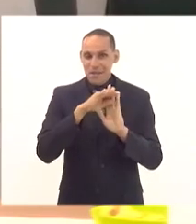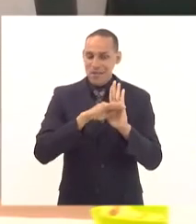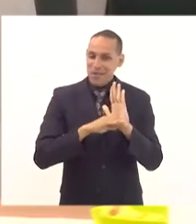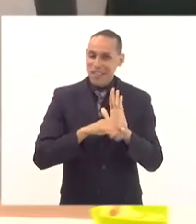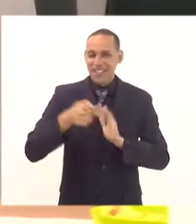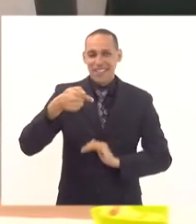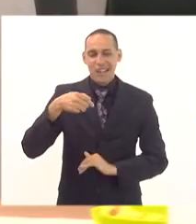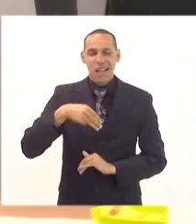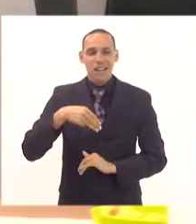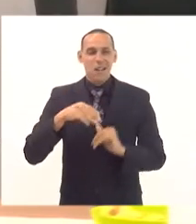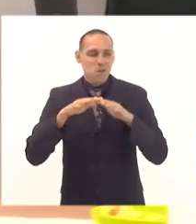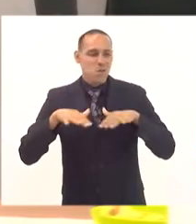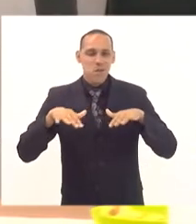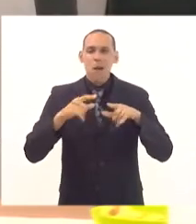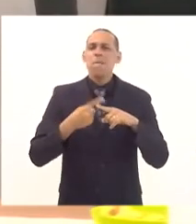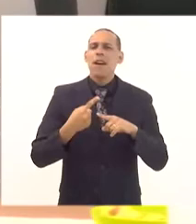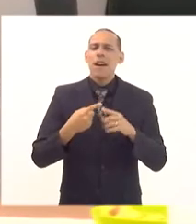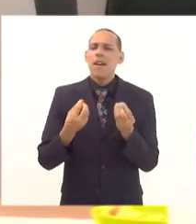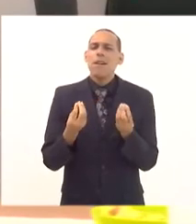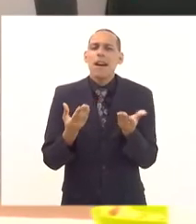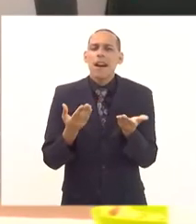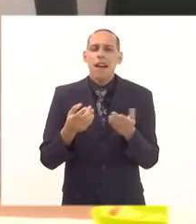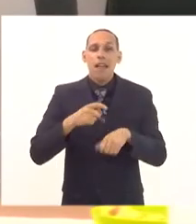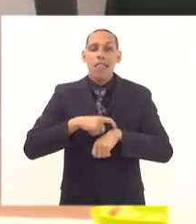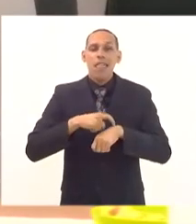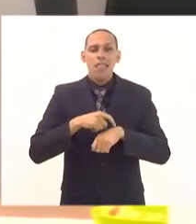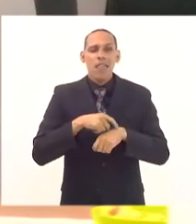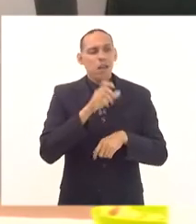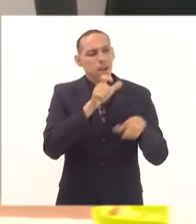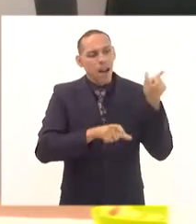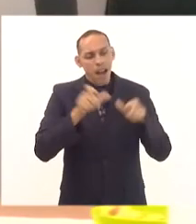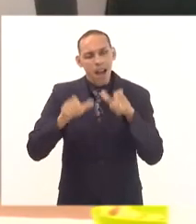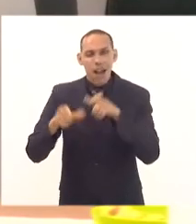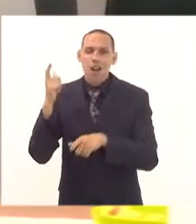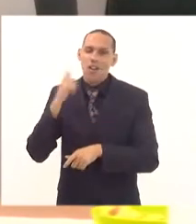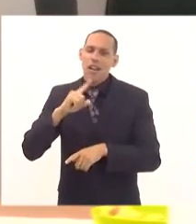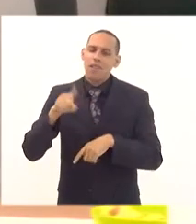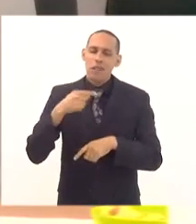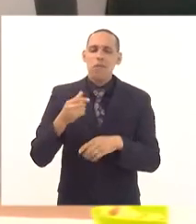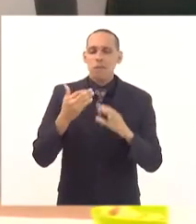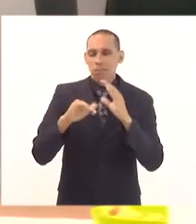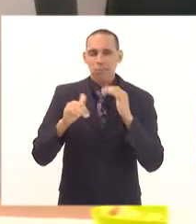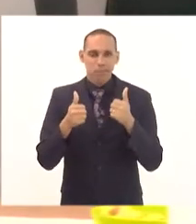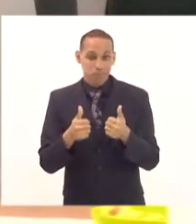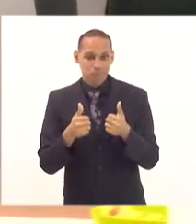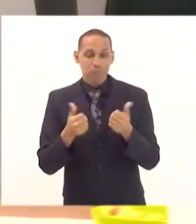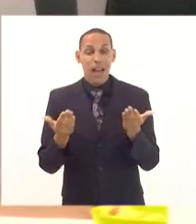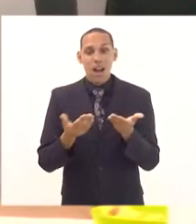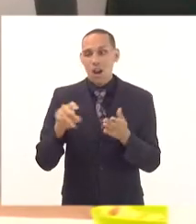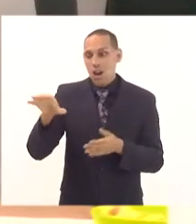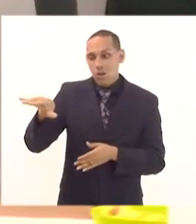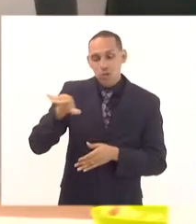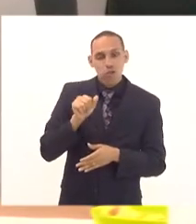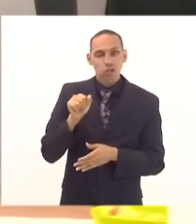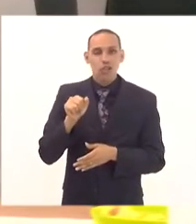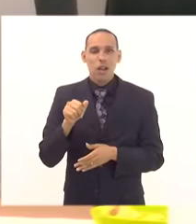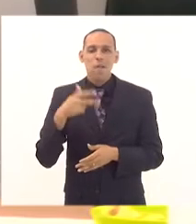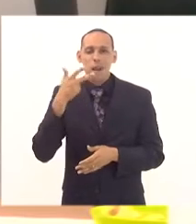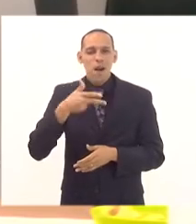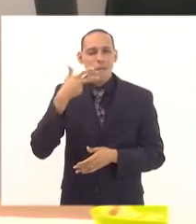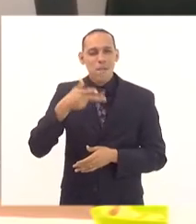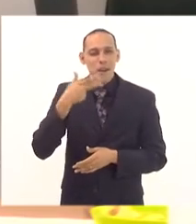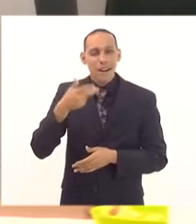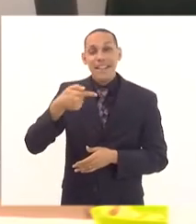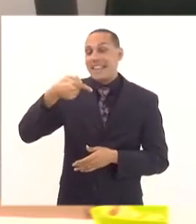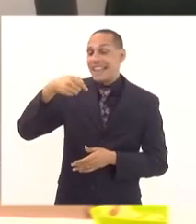tá bom gente pra gente ter um tempo bacana conseguir discutir passar apresenta minha mente então eu quero convidar agora para fazer o uso da palavra